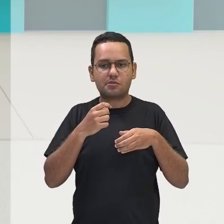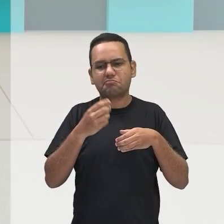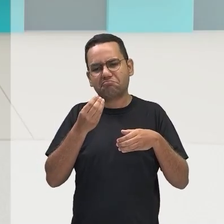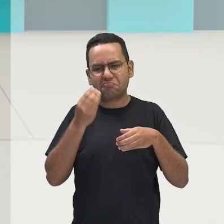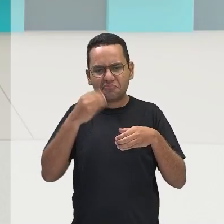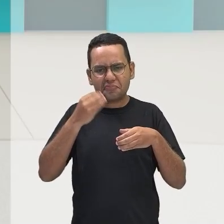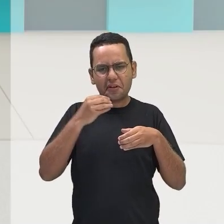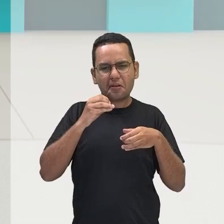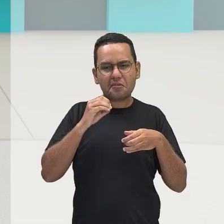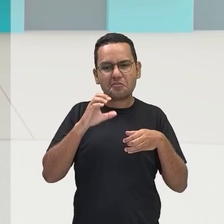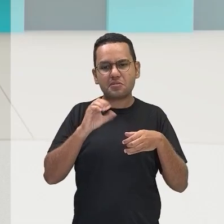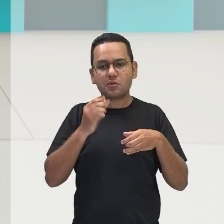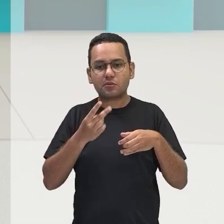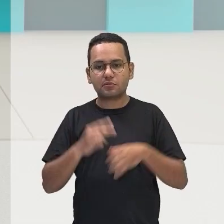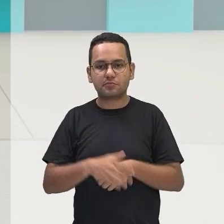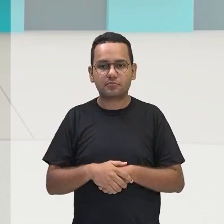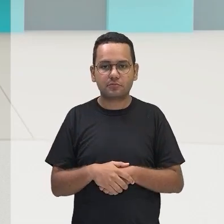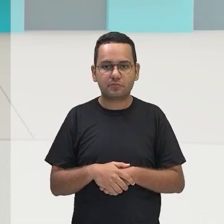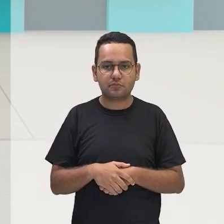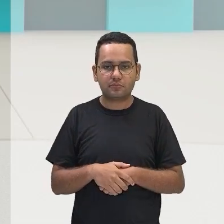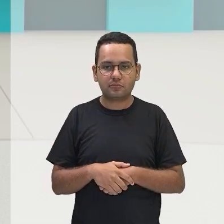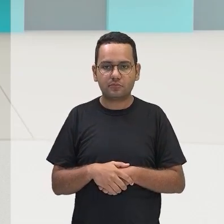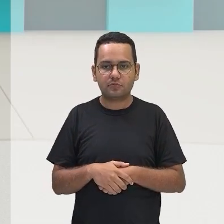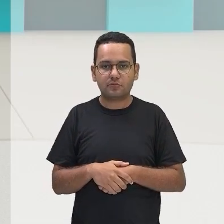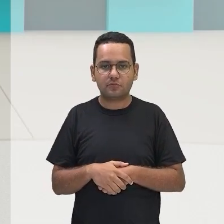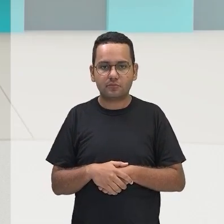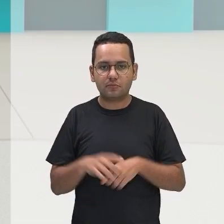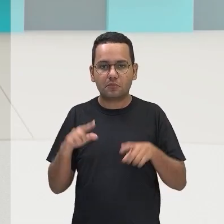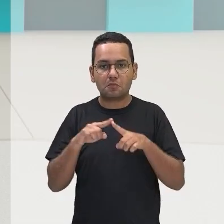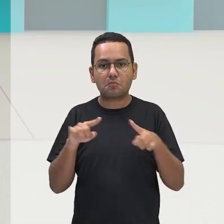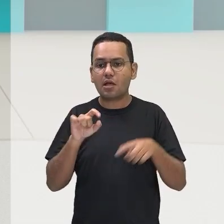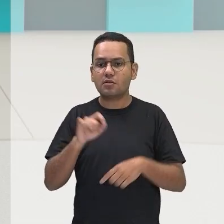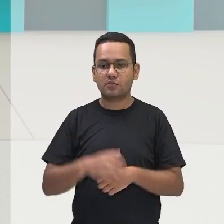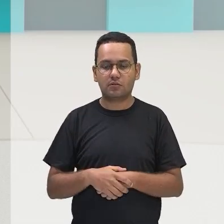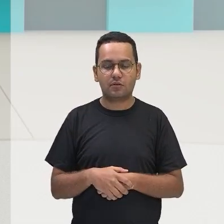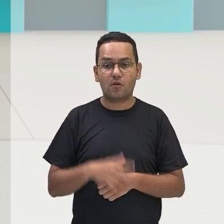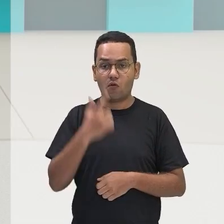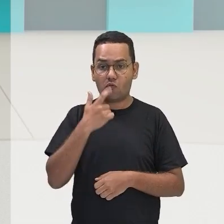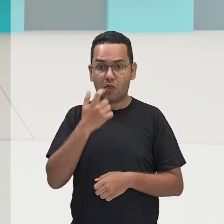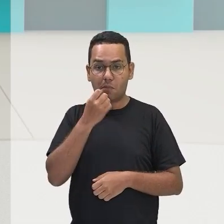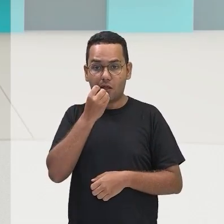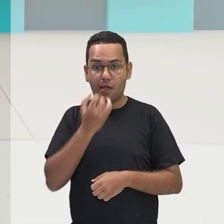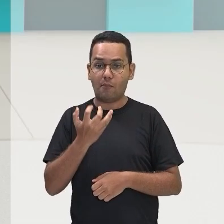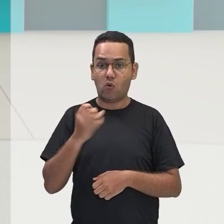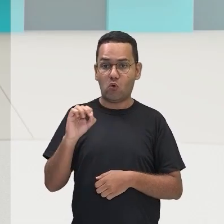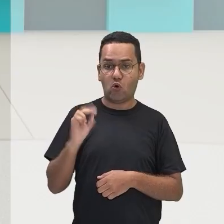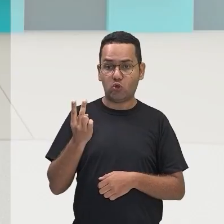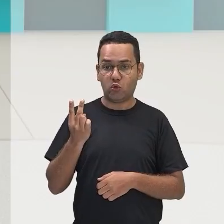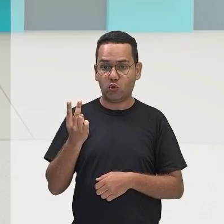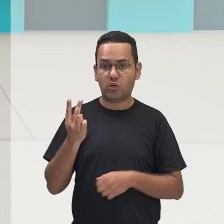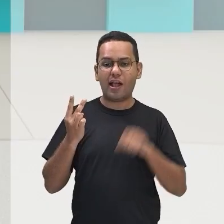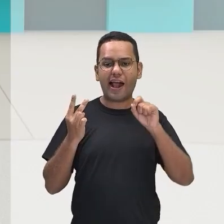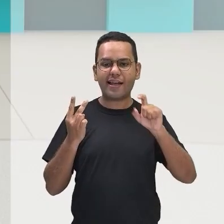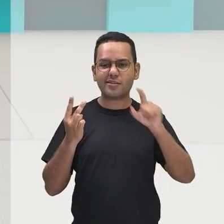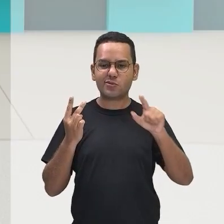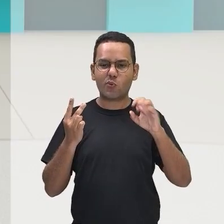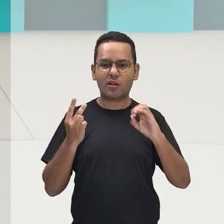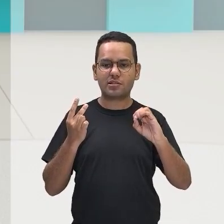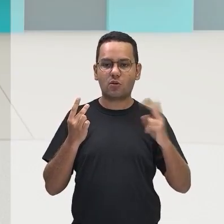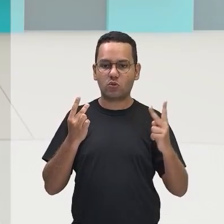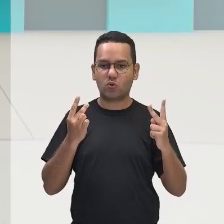ele está trocado a cor, mas normalmente o vermelho é o sangue rico em oxigênio e o azul que é o sangue pobre,